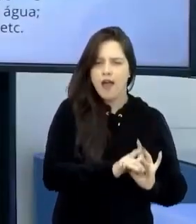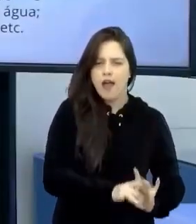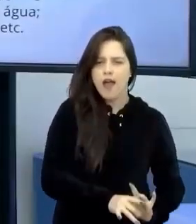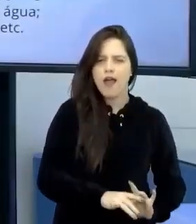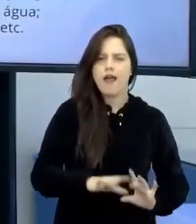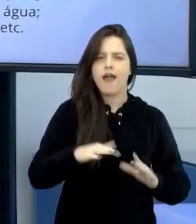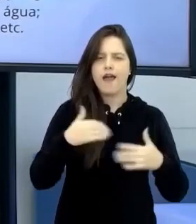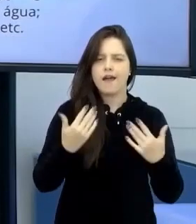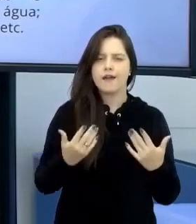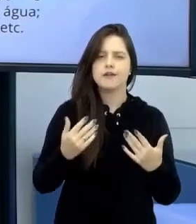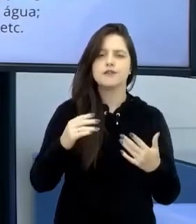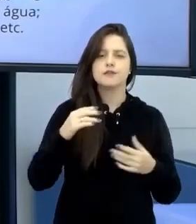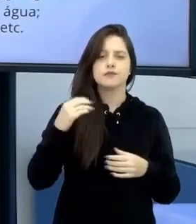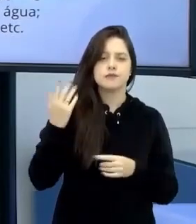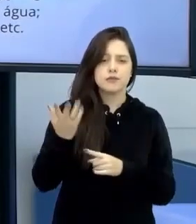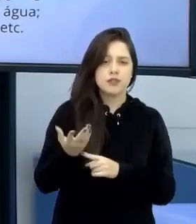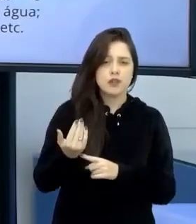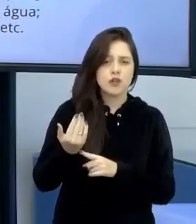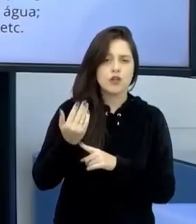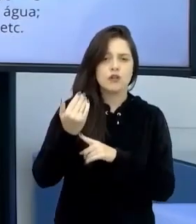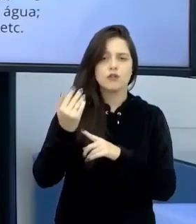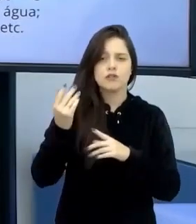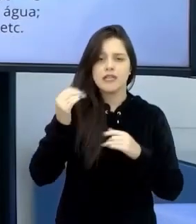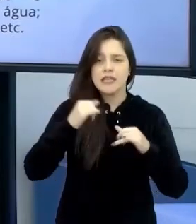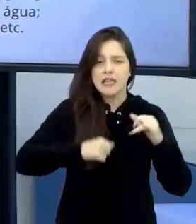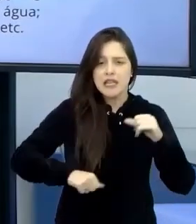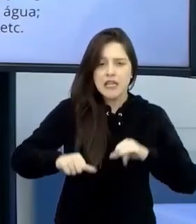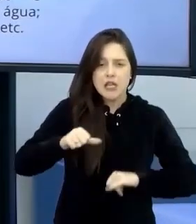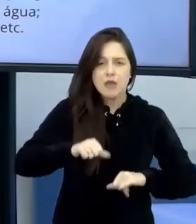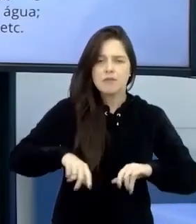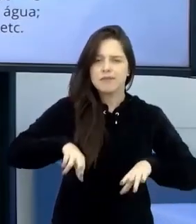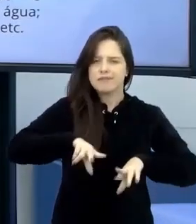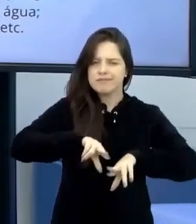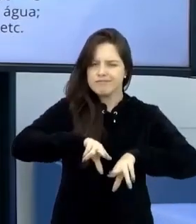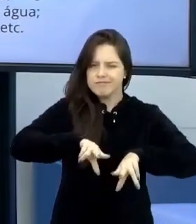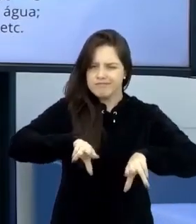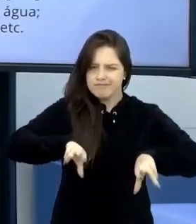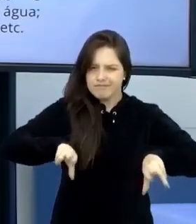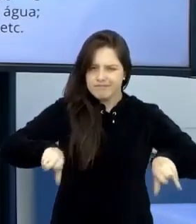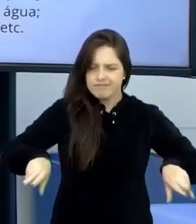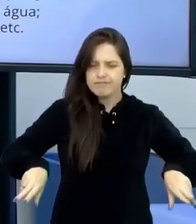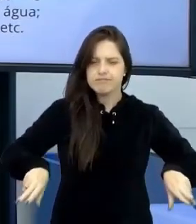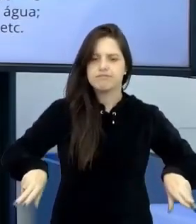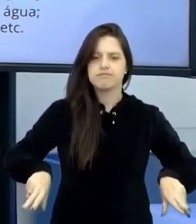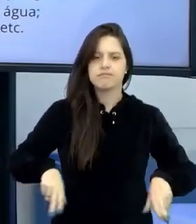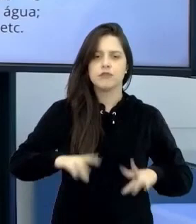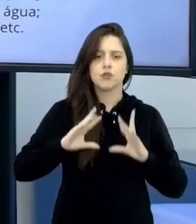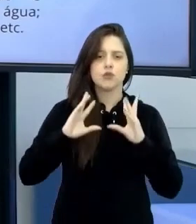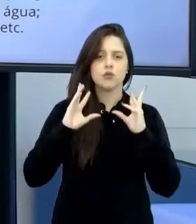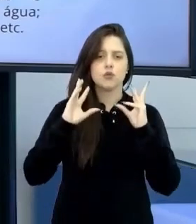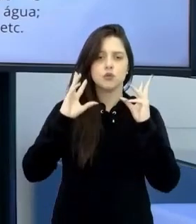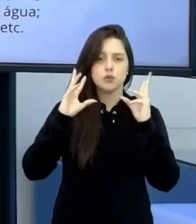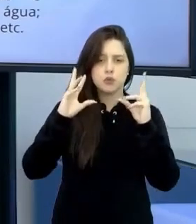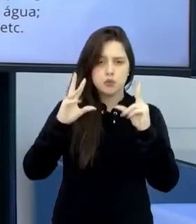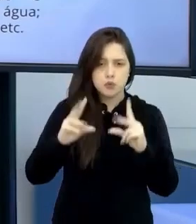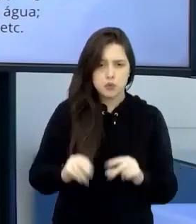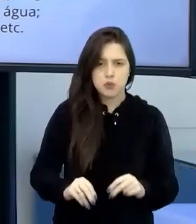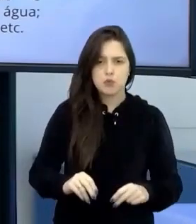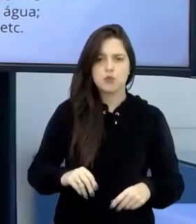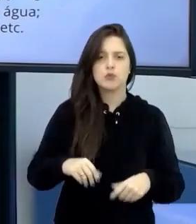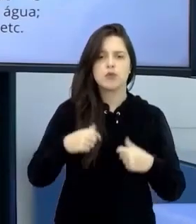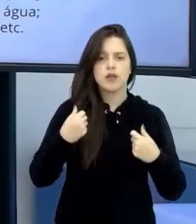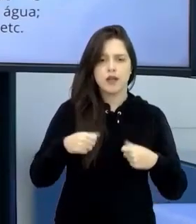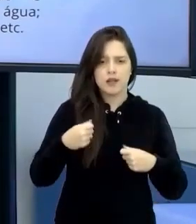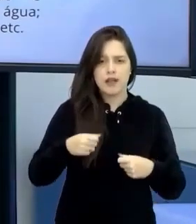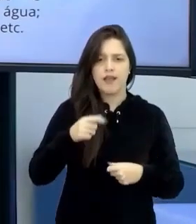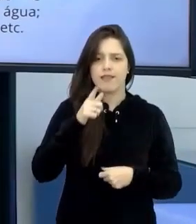nos processos geológicos, nos processos químicos que ocorrem com frequência na natureza. Então, tudo na natureza praticamente depende da